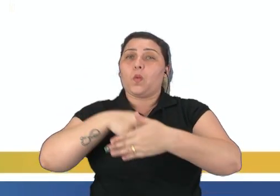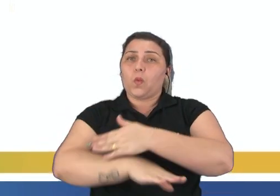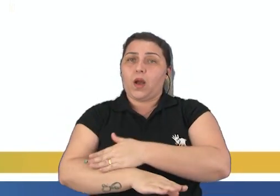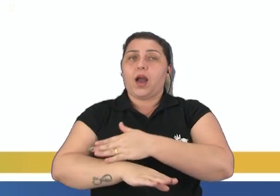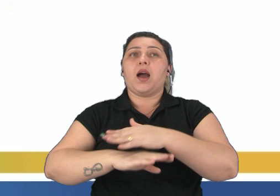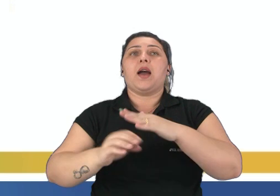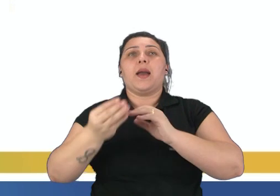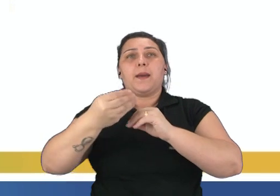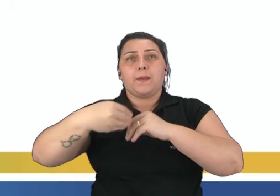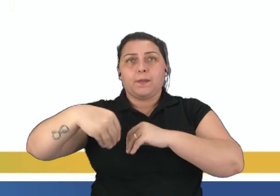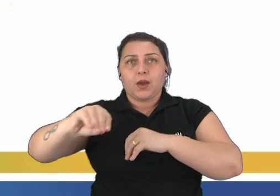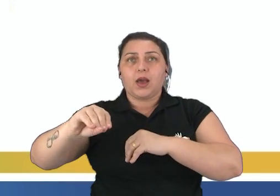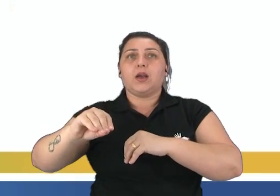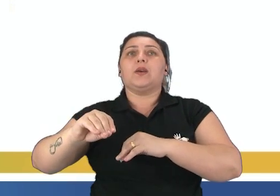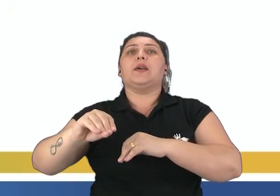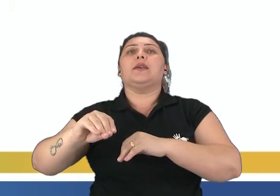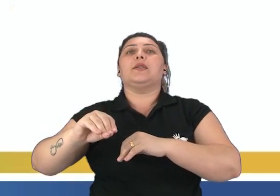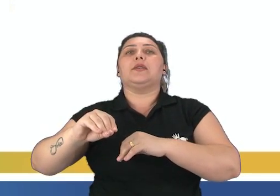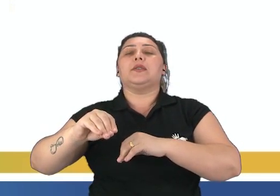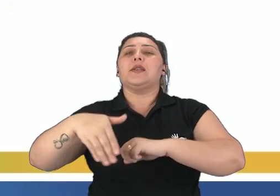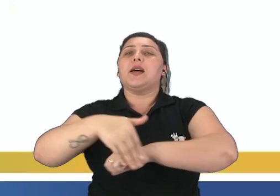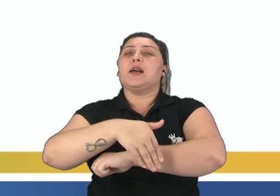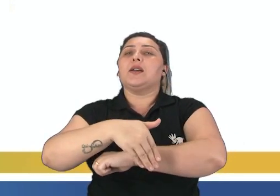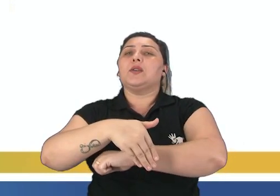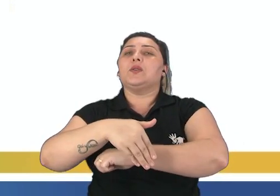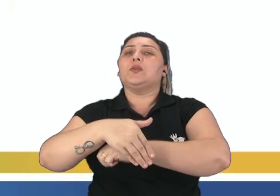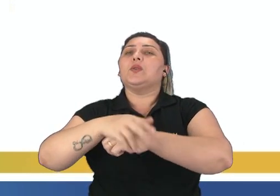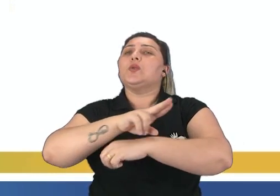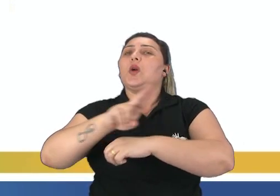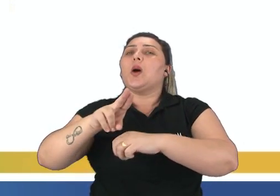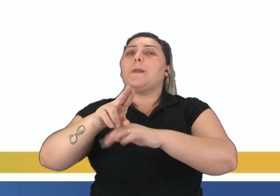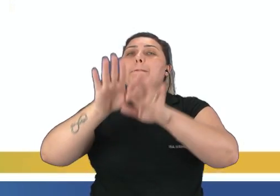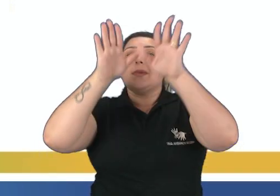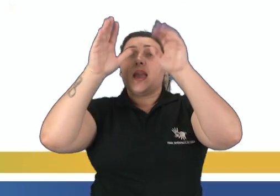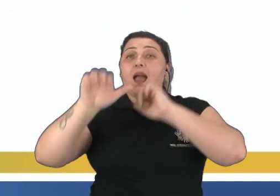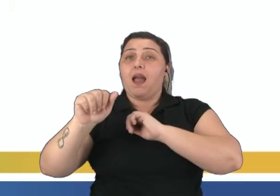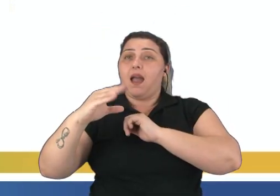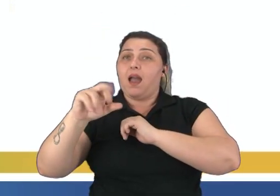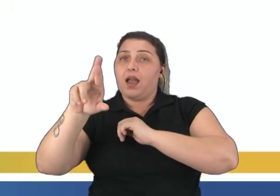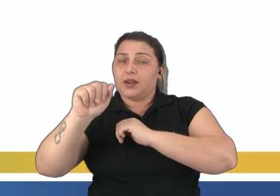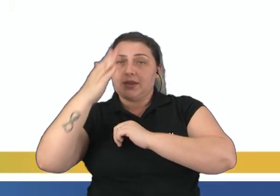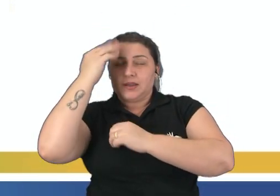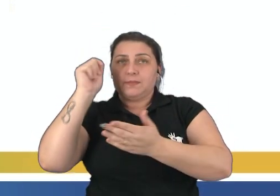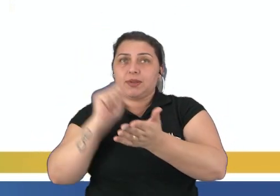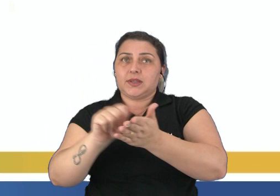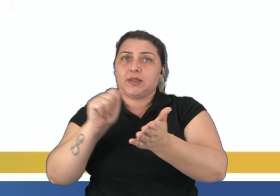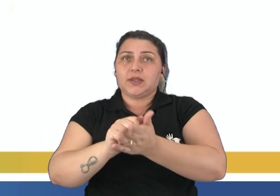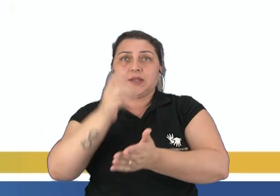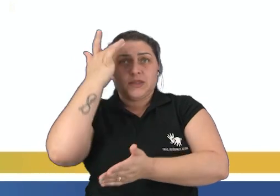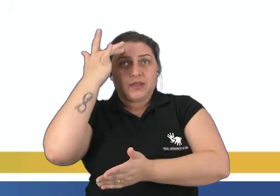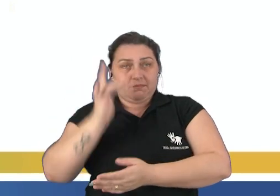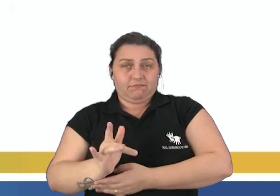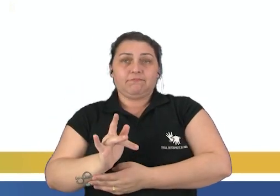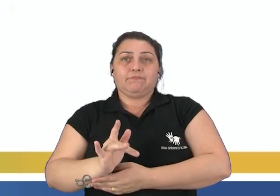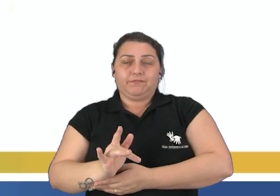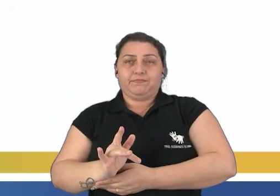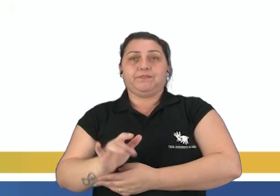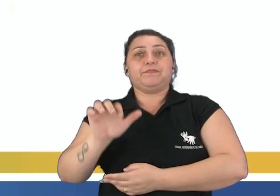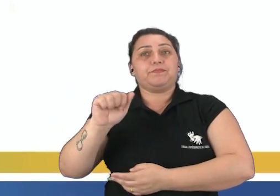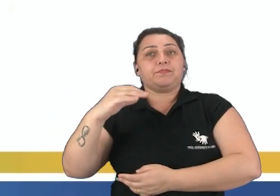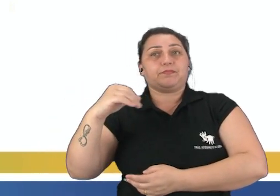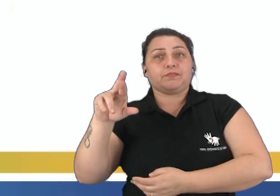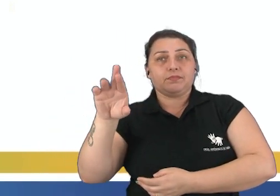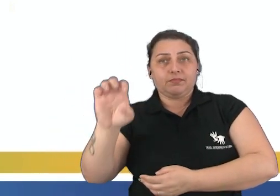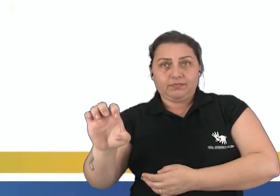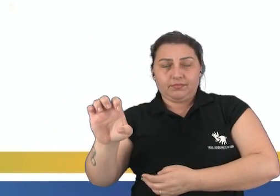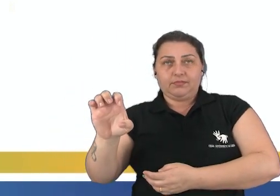mercadoria e envia ao endereço do Acre, porque ele sabia escrever, então ele sabia que não ia ser Acre, ia ser Acre,